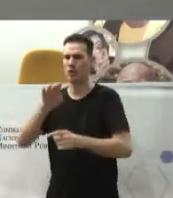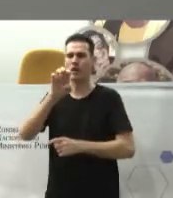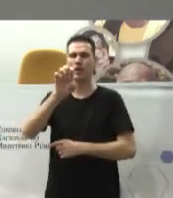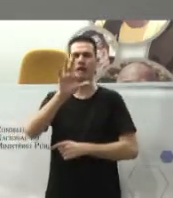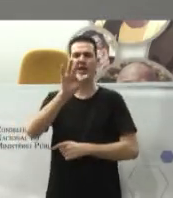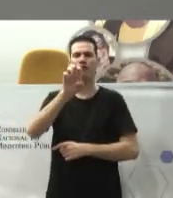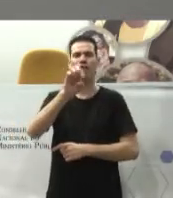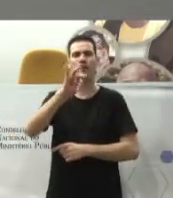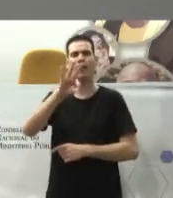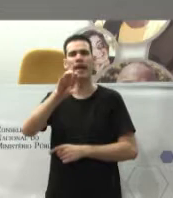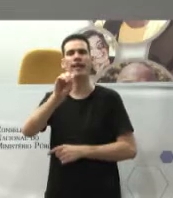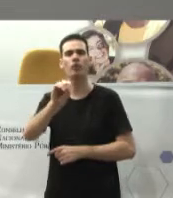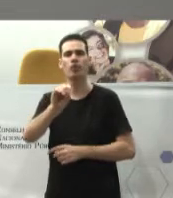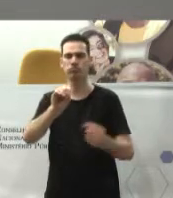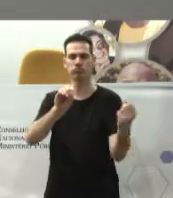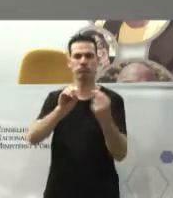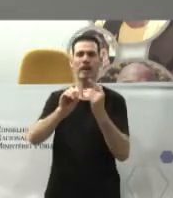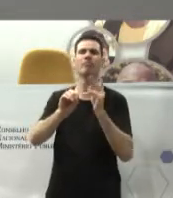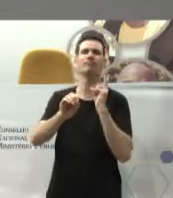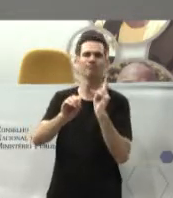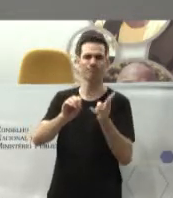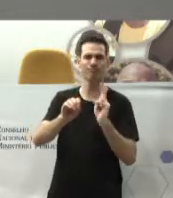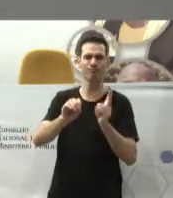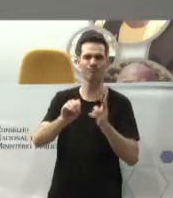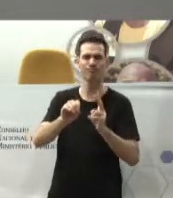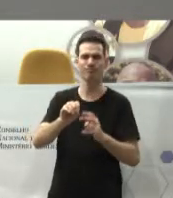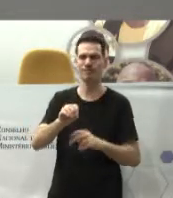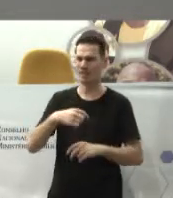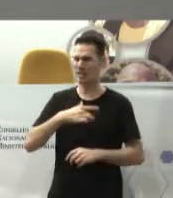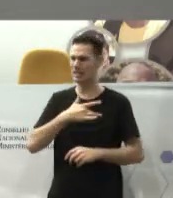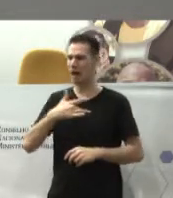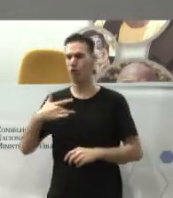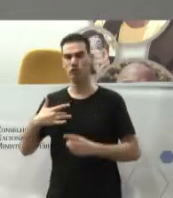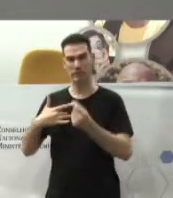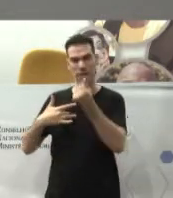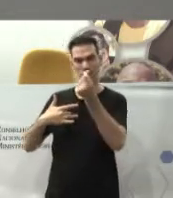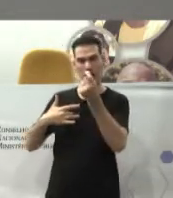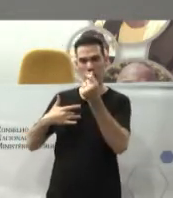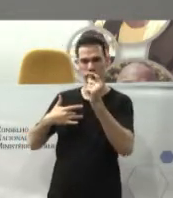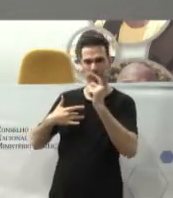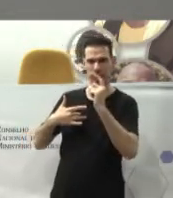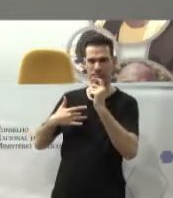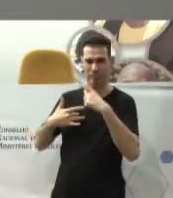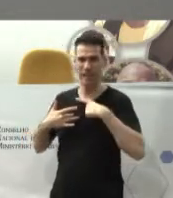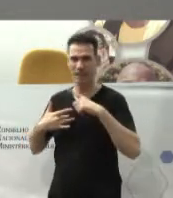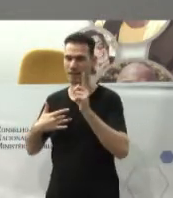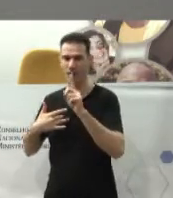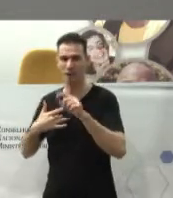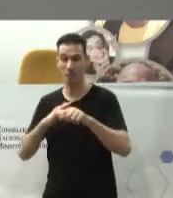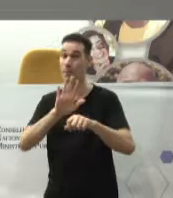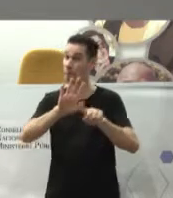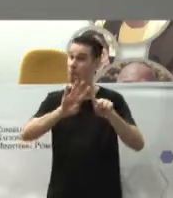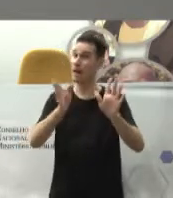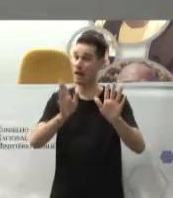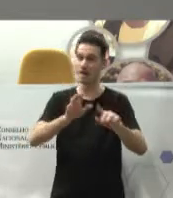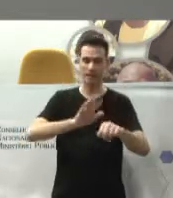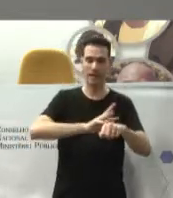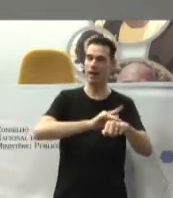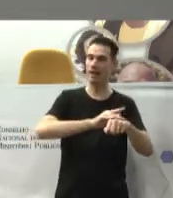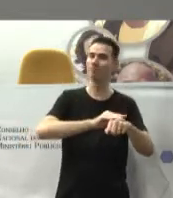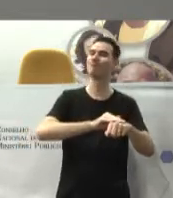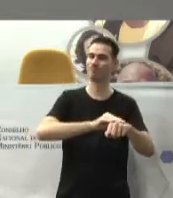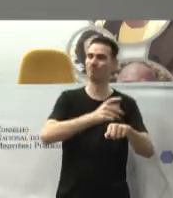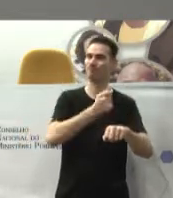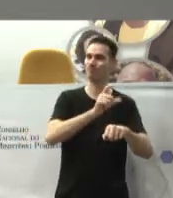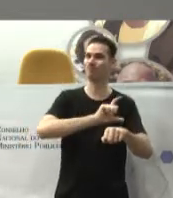judicializamos o efeito. É por isso que eu cito sempre que a saúde ela não tem preço, mas a doença tem. A maioria dos